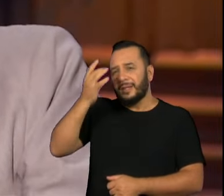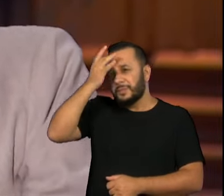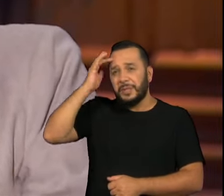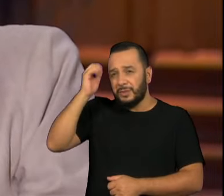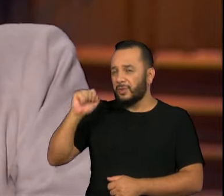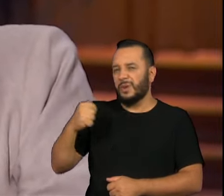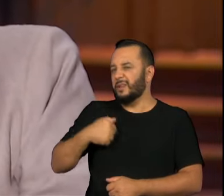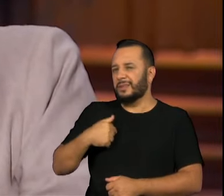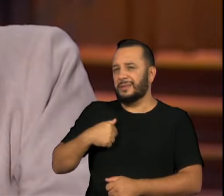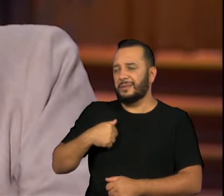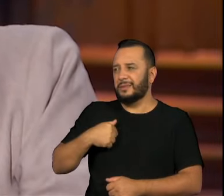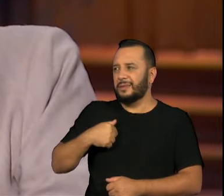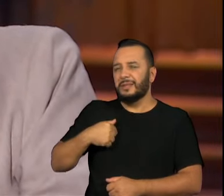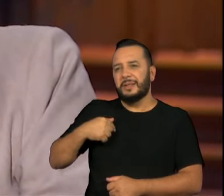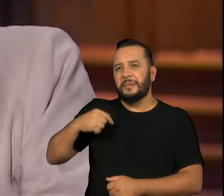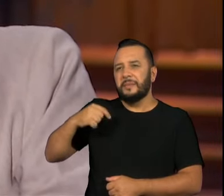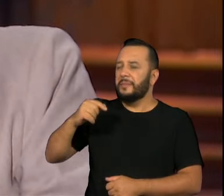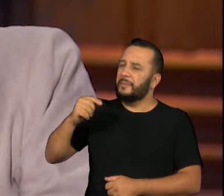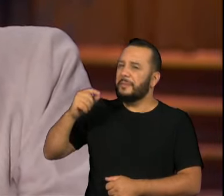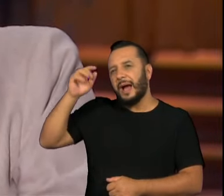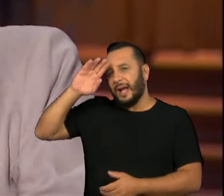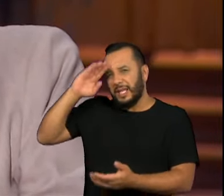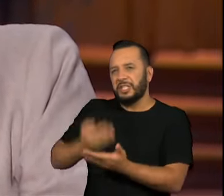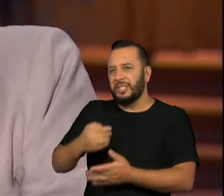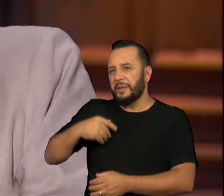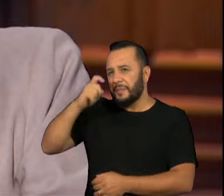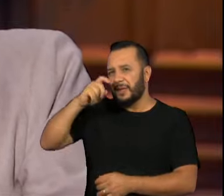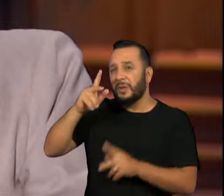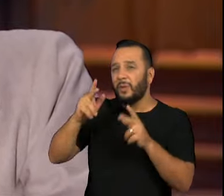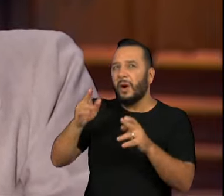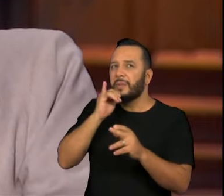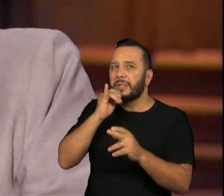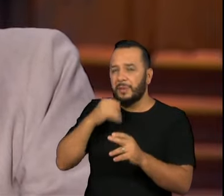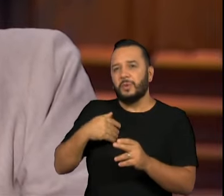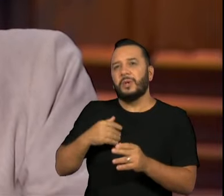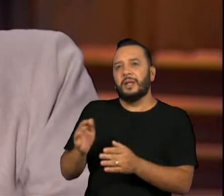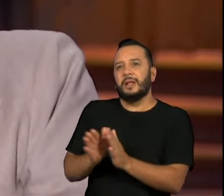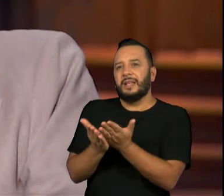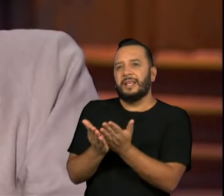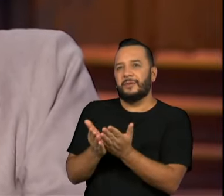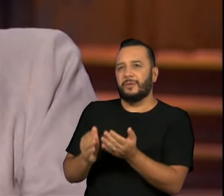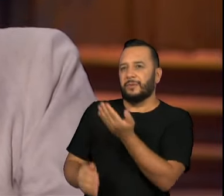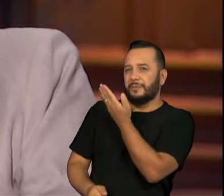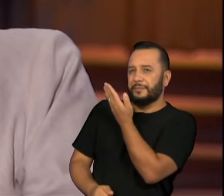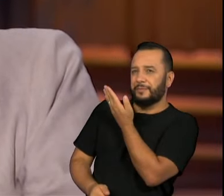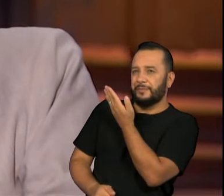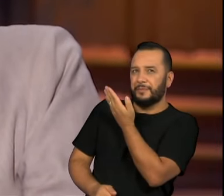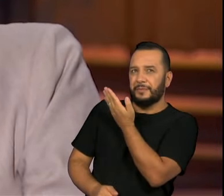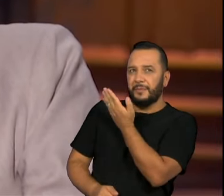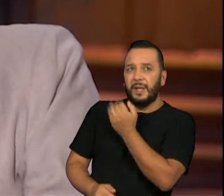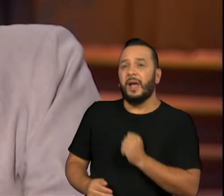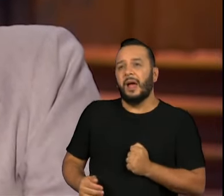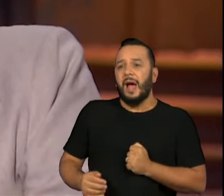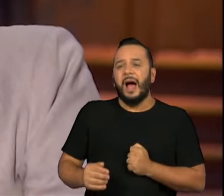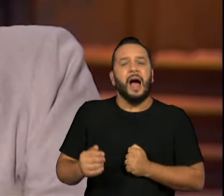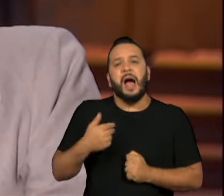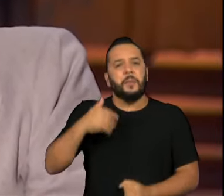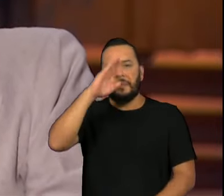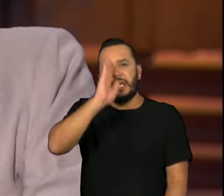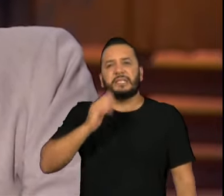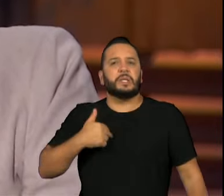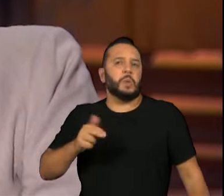muito na rabeira né do livro do Casagrande senzala essa ideia diz que o Brasil não era racista e que